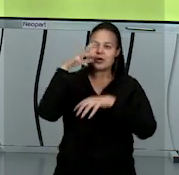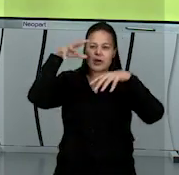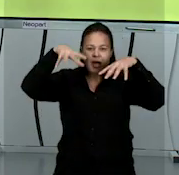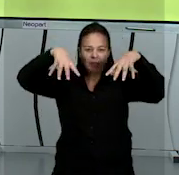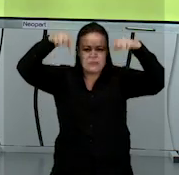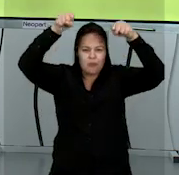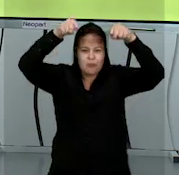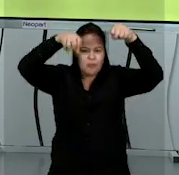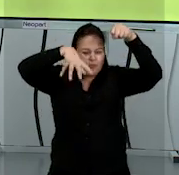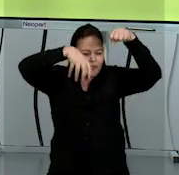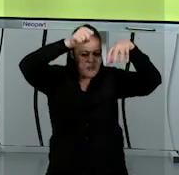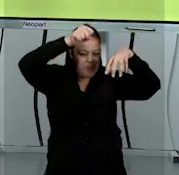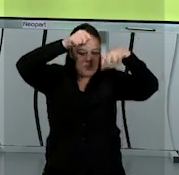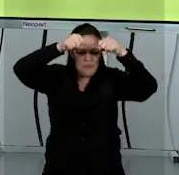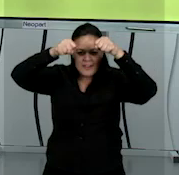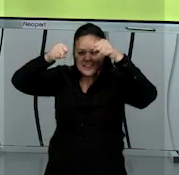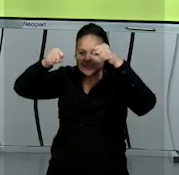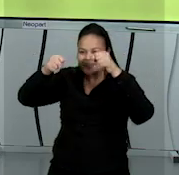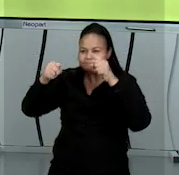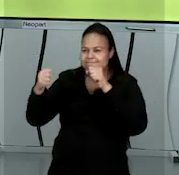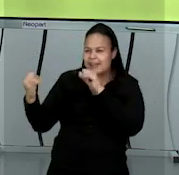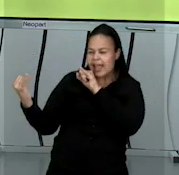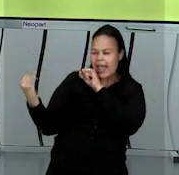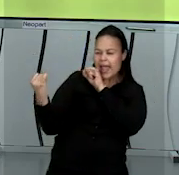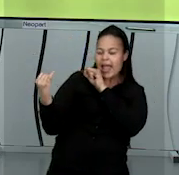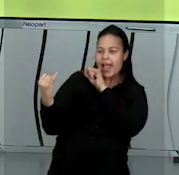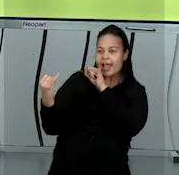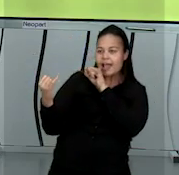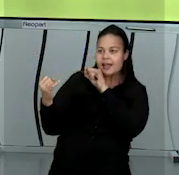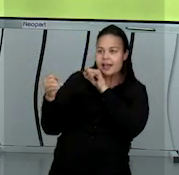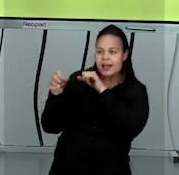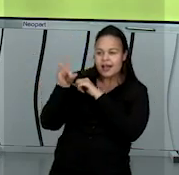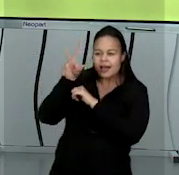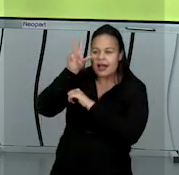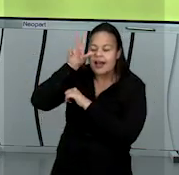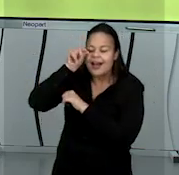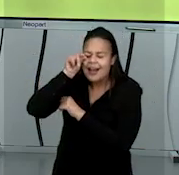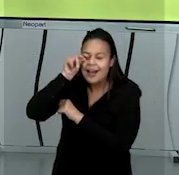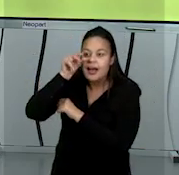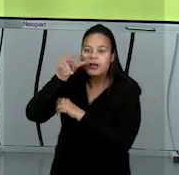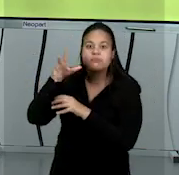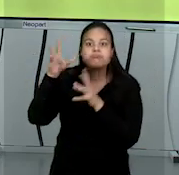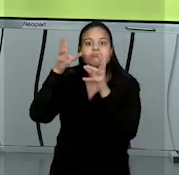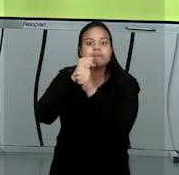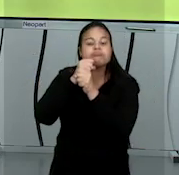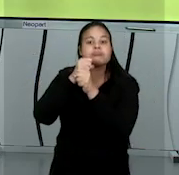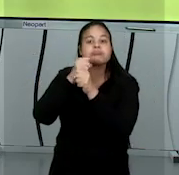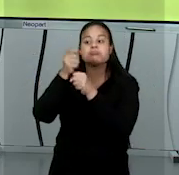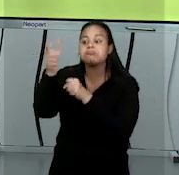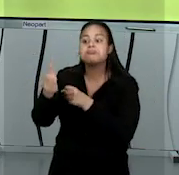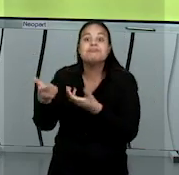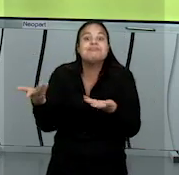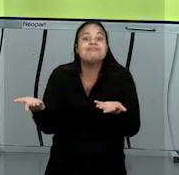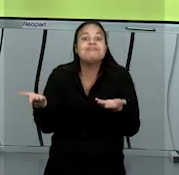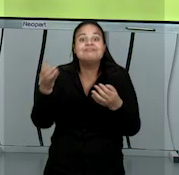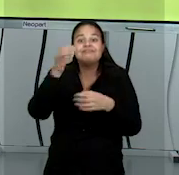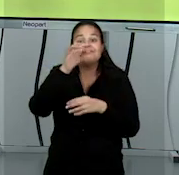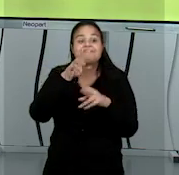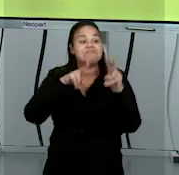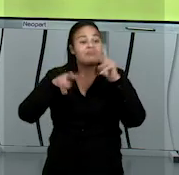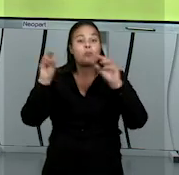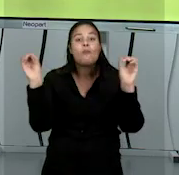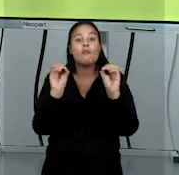piscasse para alguém numa festa com as luzes apagadas. Imagina você vê alguém interessante